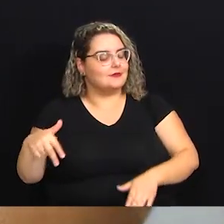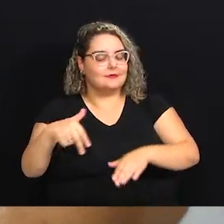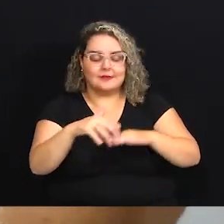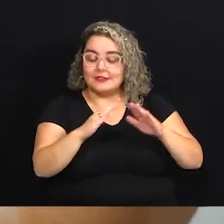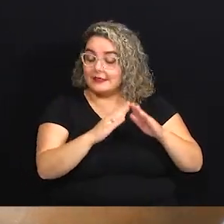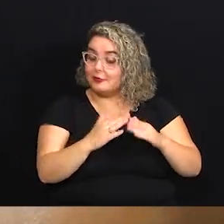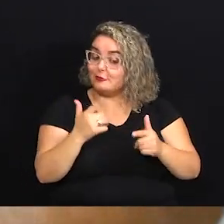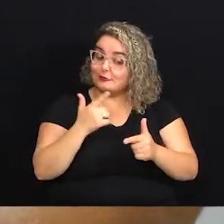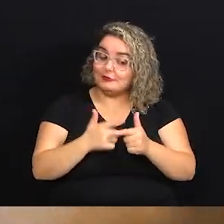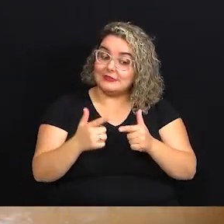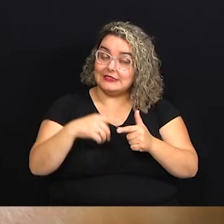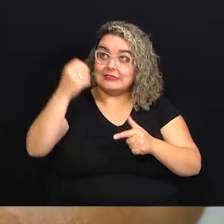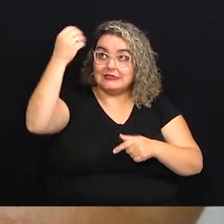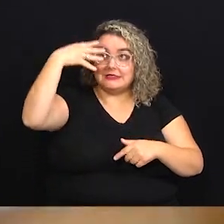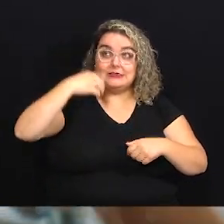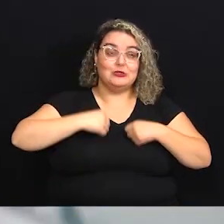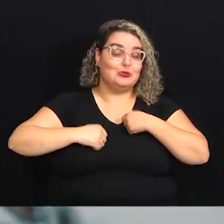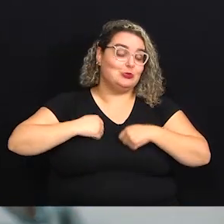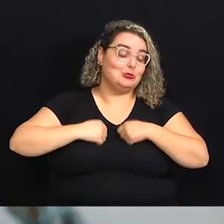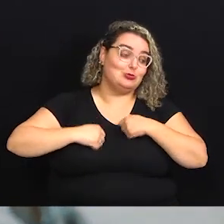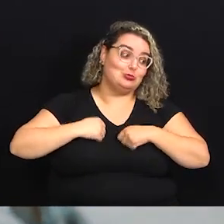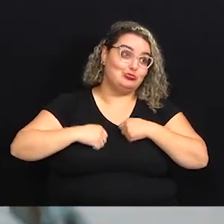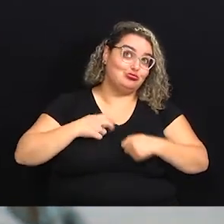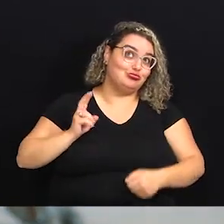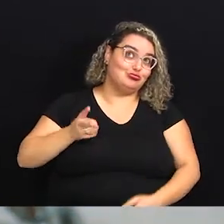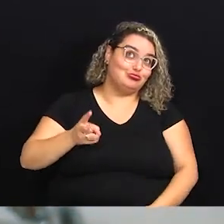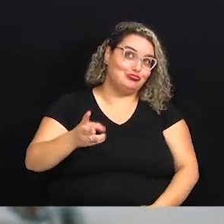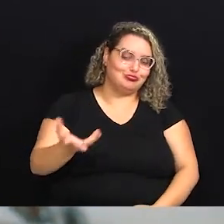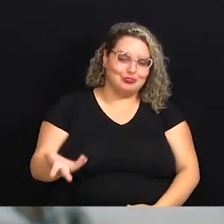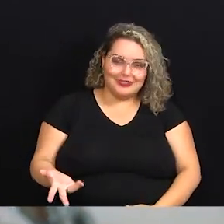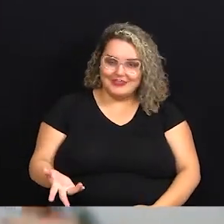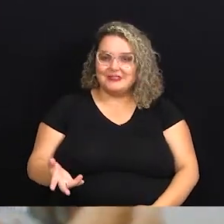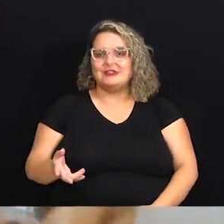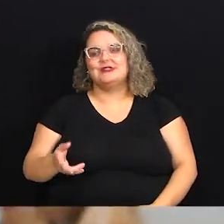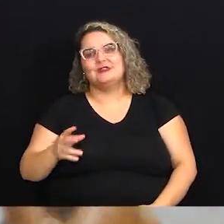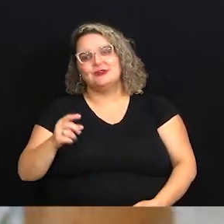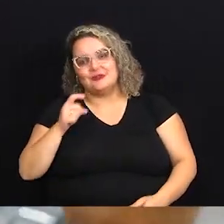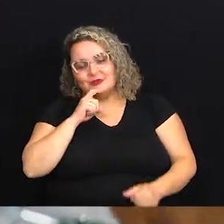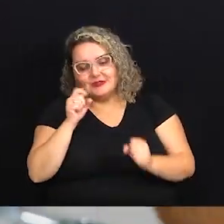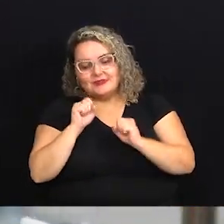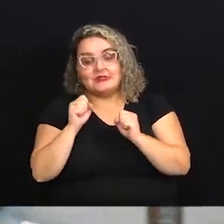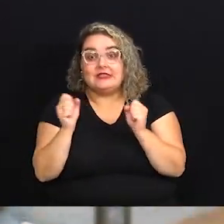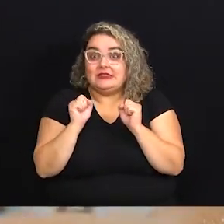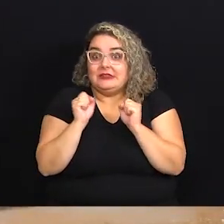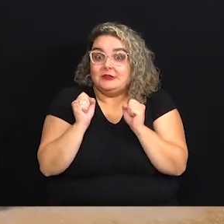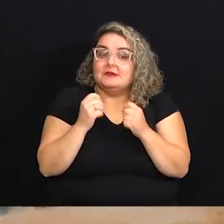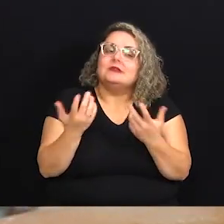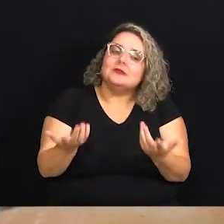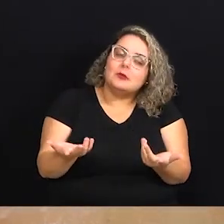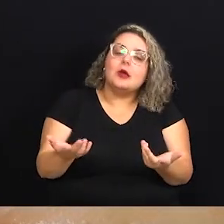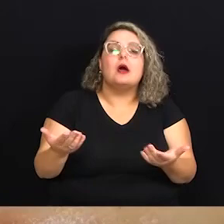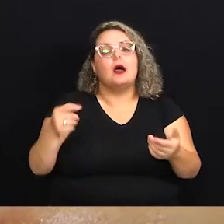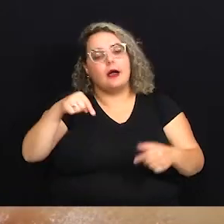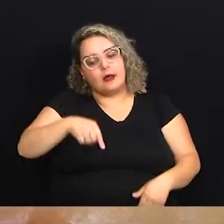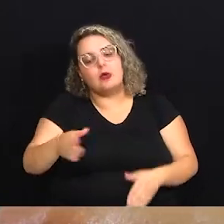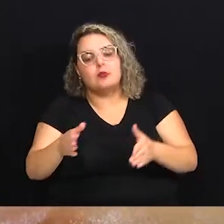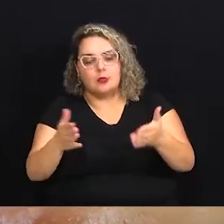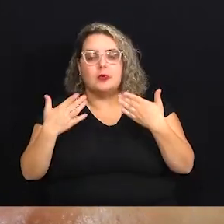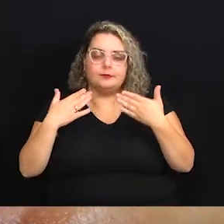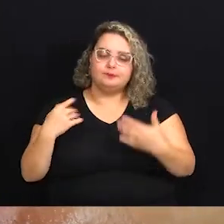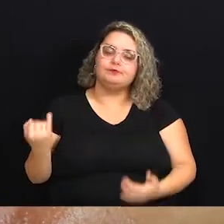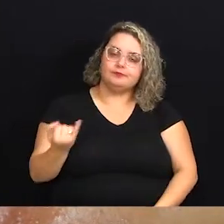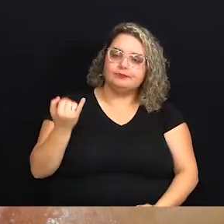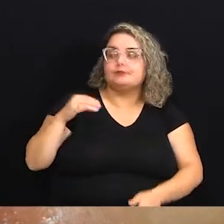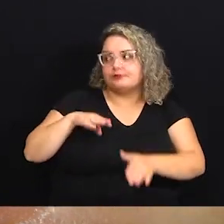casa, vai dar um problema, porque o chuveiro ligado sempre. O tempo todo, no inverno, aquele frio, né? Mas